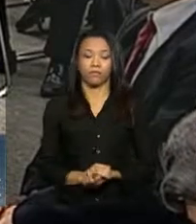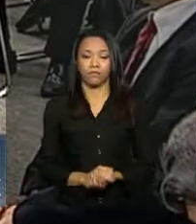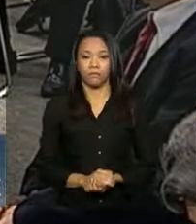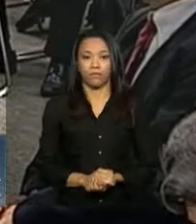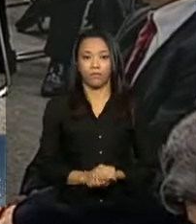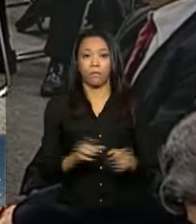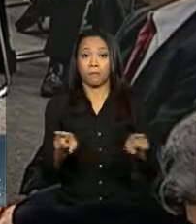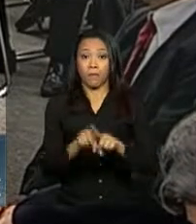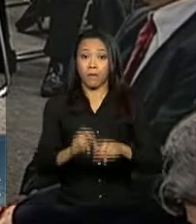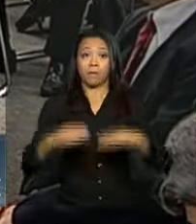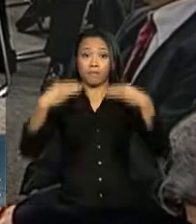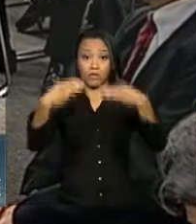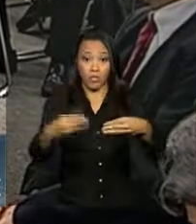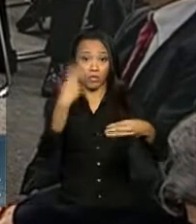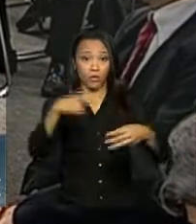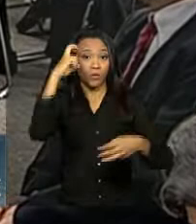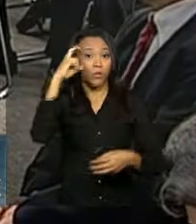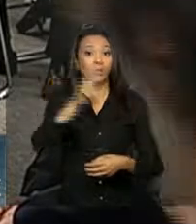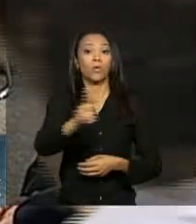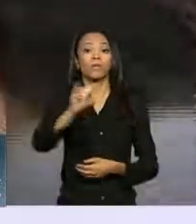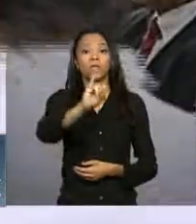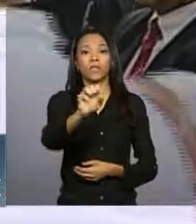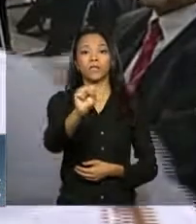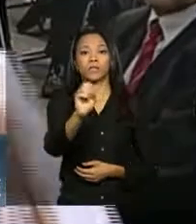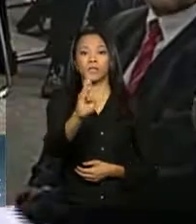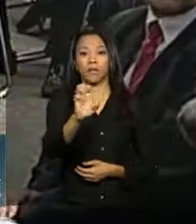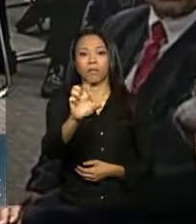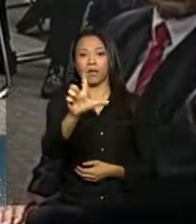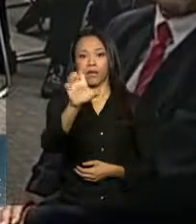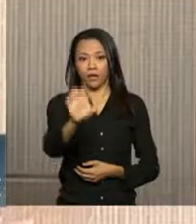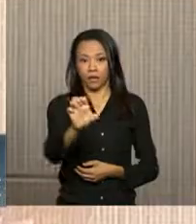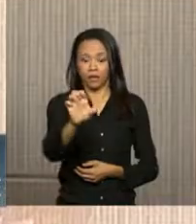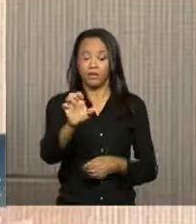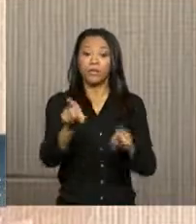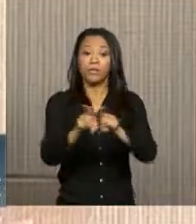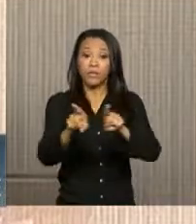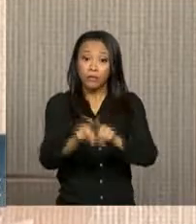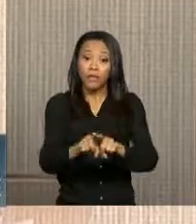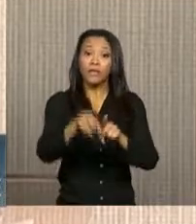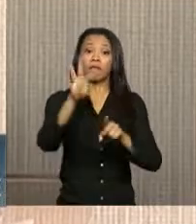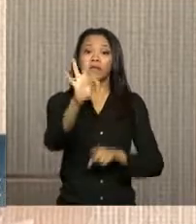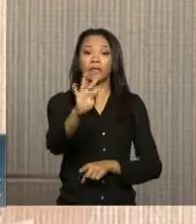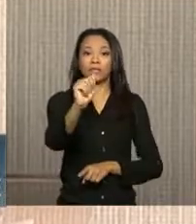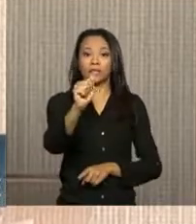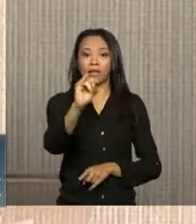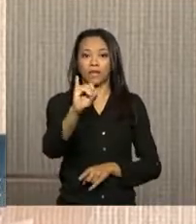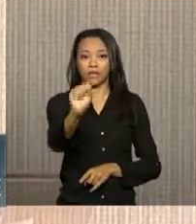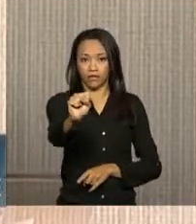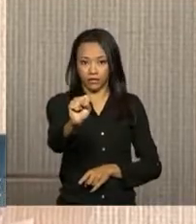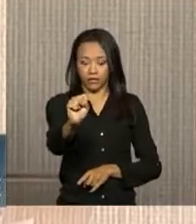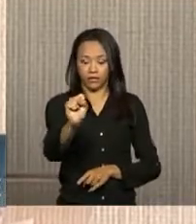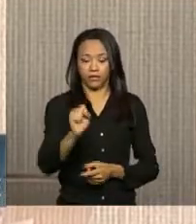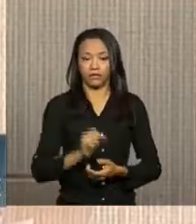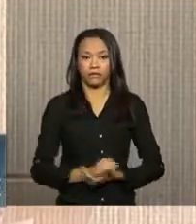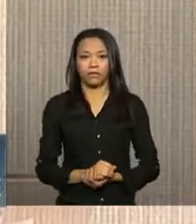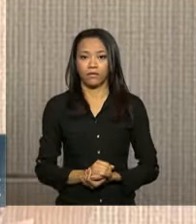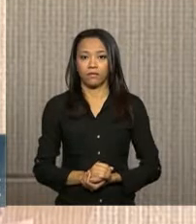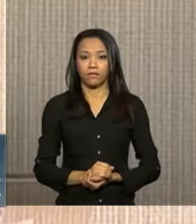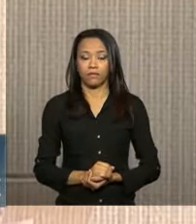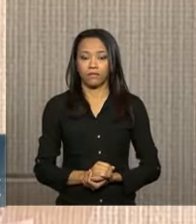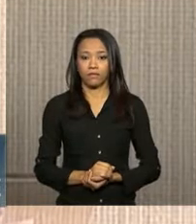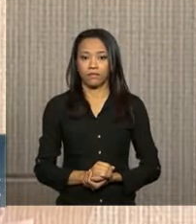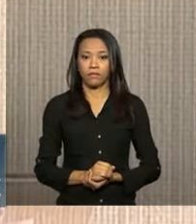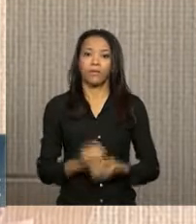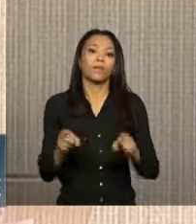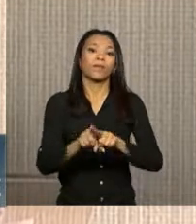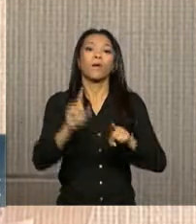ministério da cultura isabele cristina da rocha albuquerque e thaísa borges da silva pinho ver né o